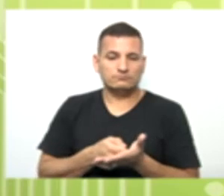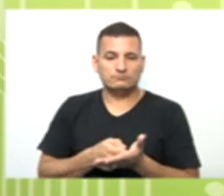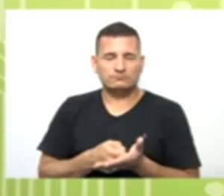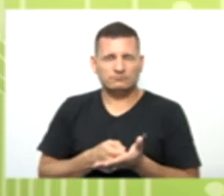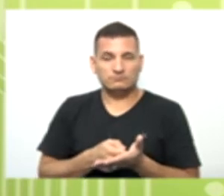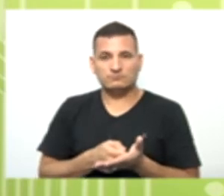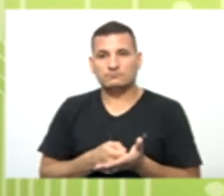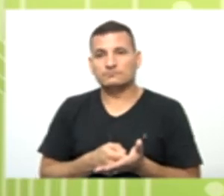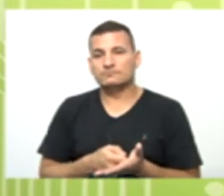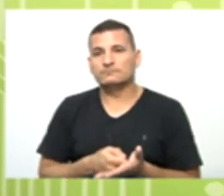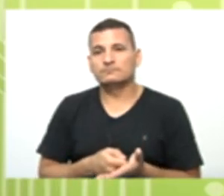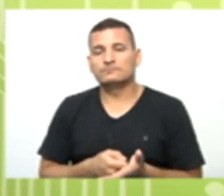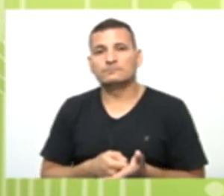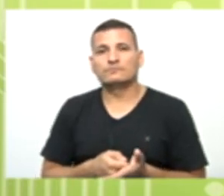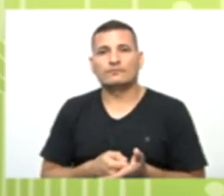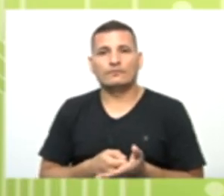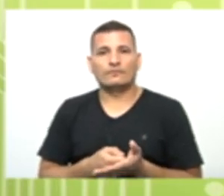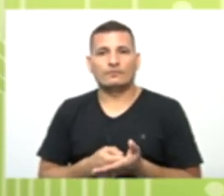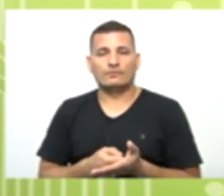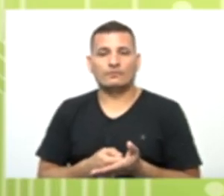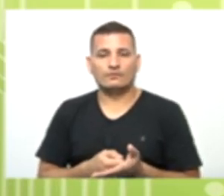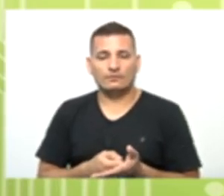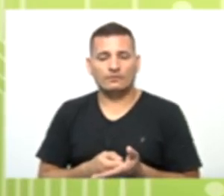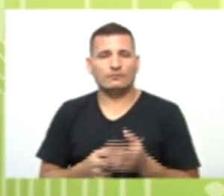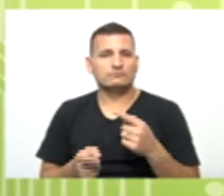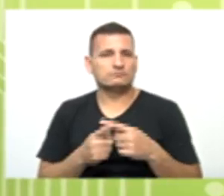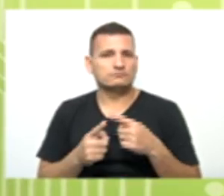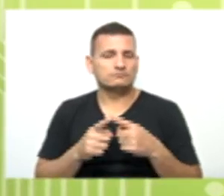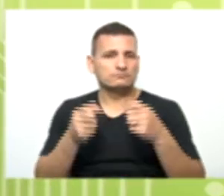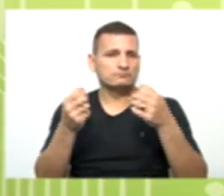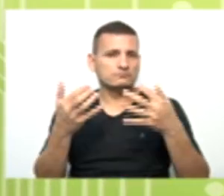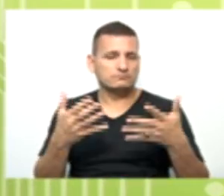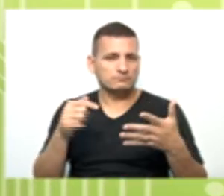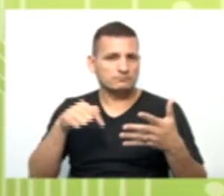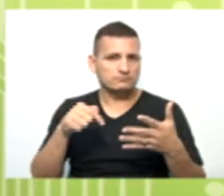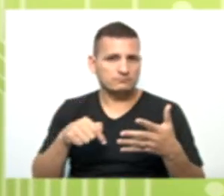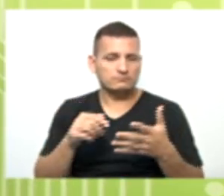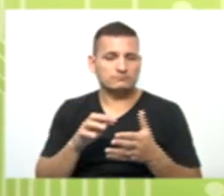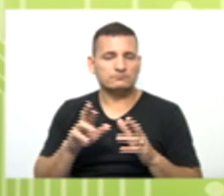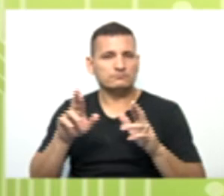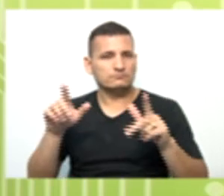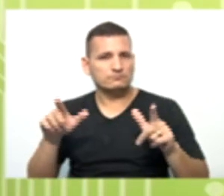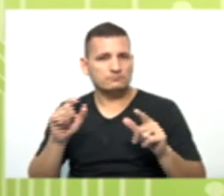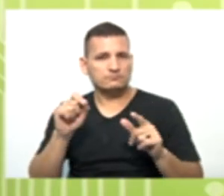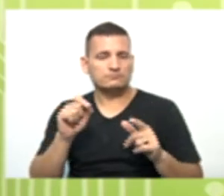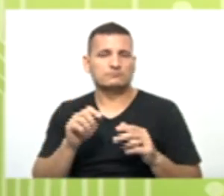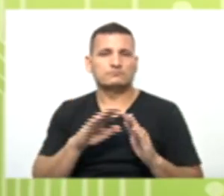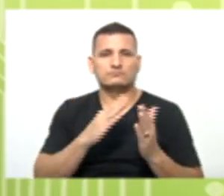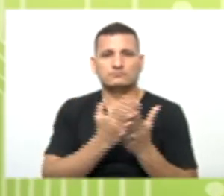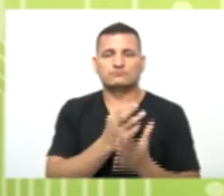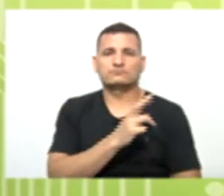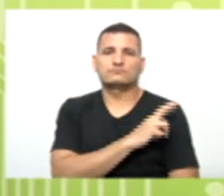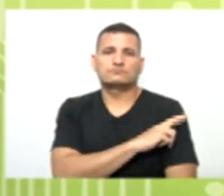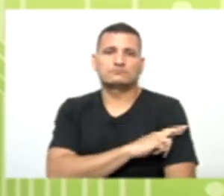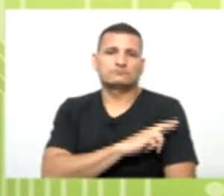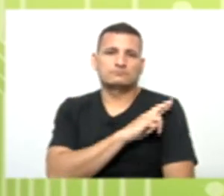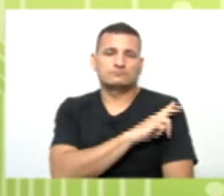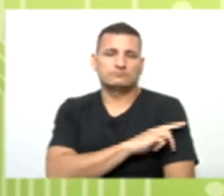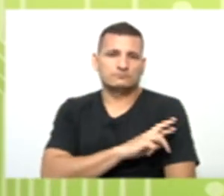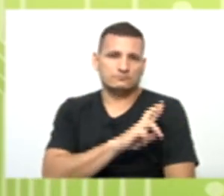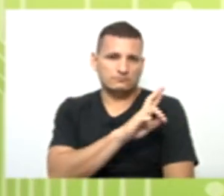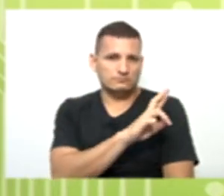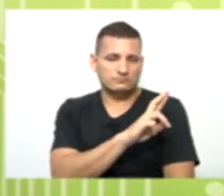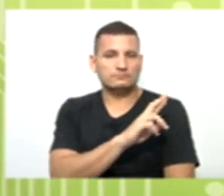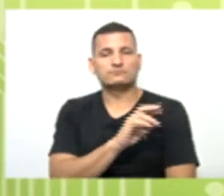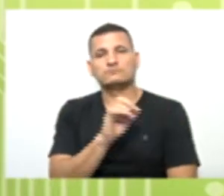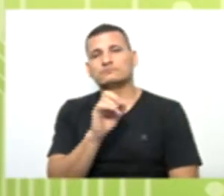Porque, como nós falamos aqui, o diferencial entre a escola regular, né, e